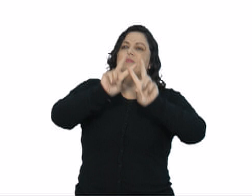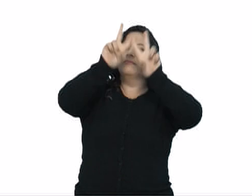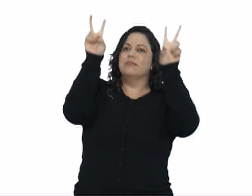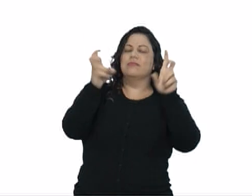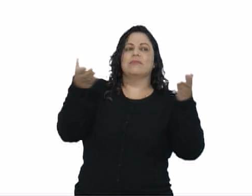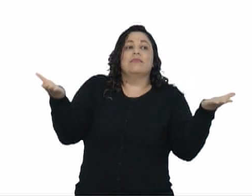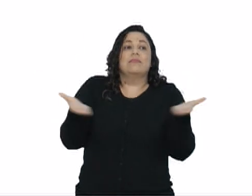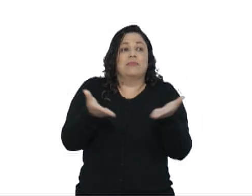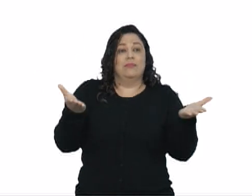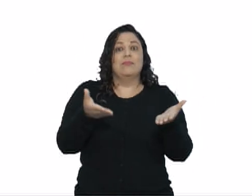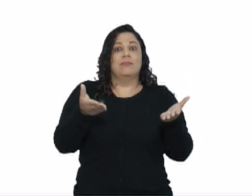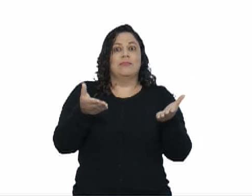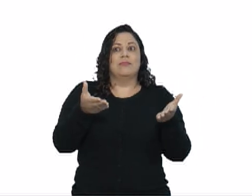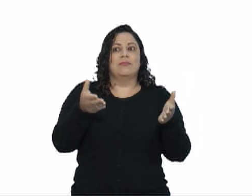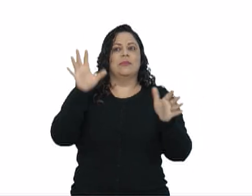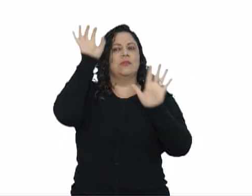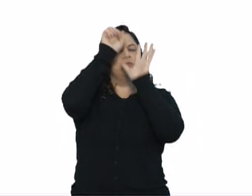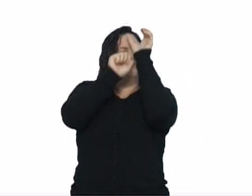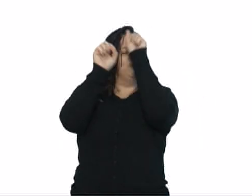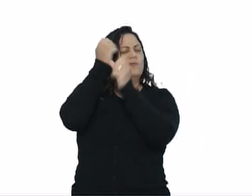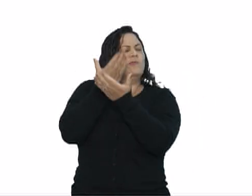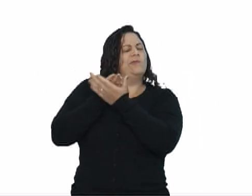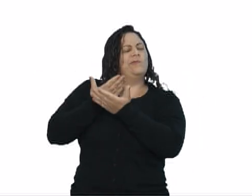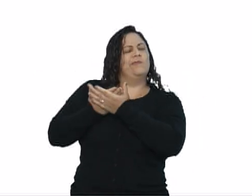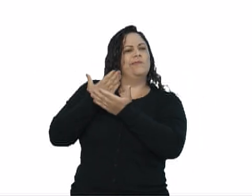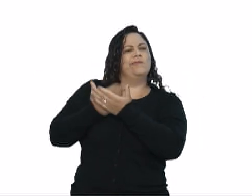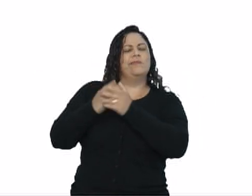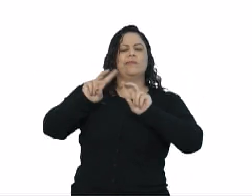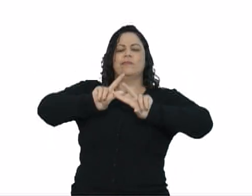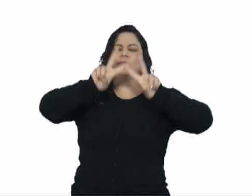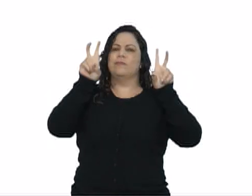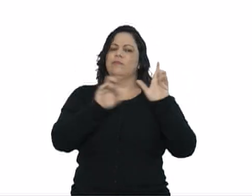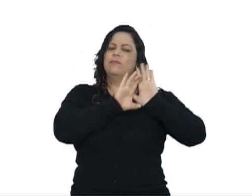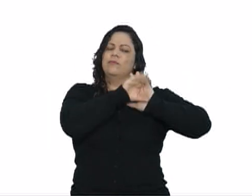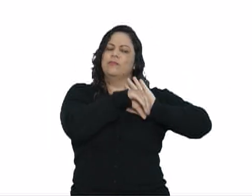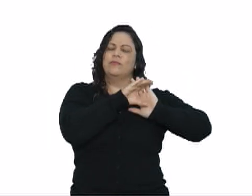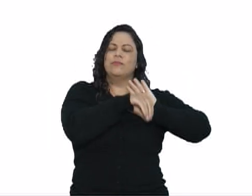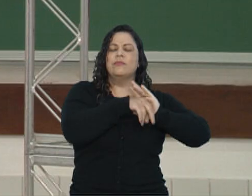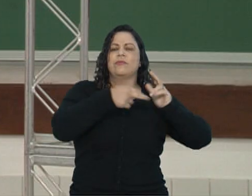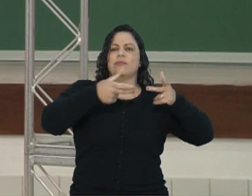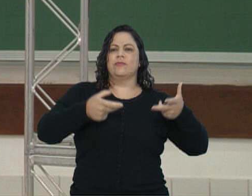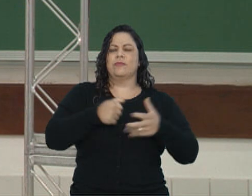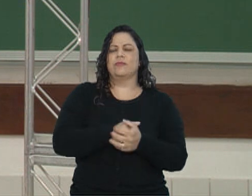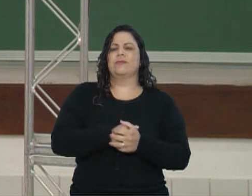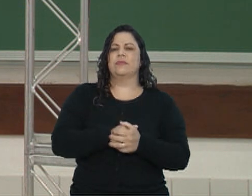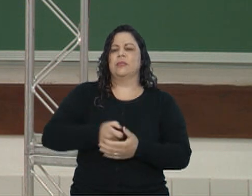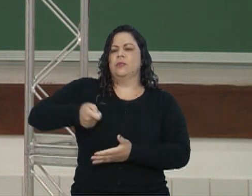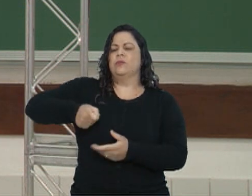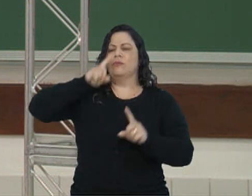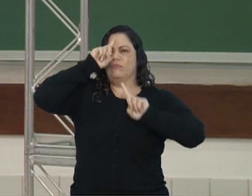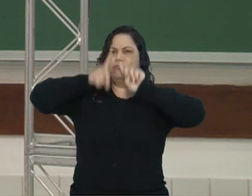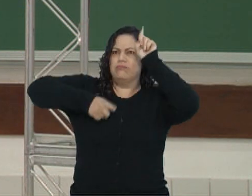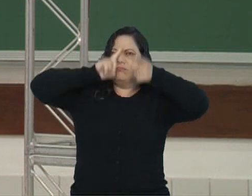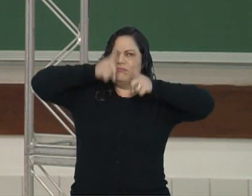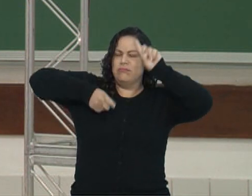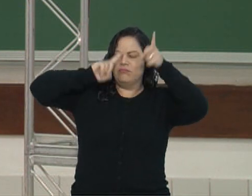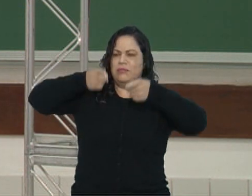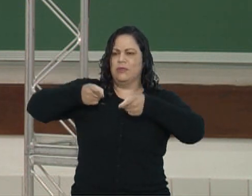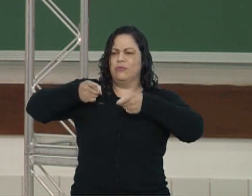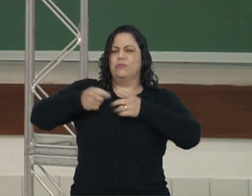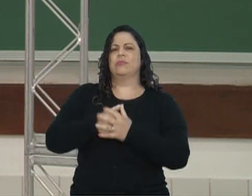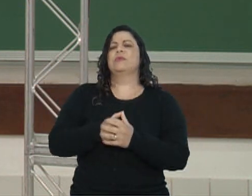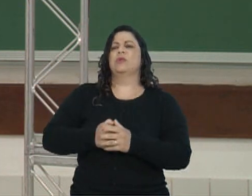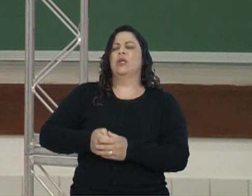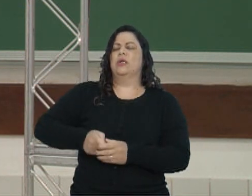nos dedicaremos às características dos conceitos de autoritarismo e totalitarismo. Conceitos que se